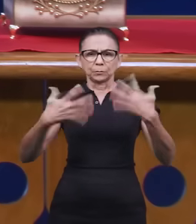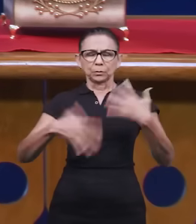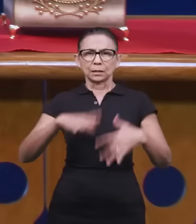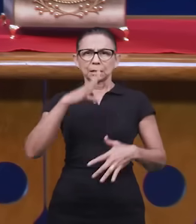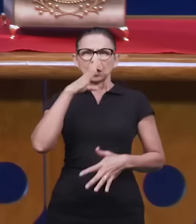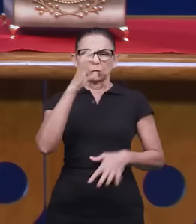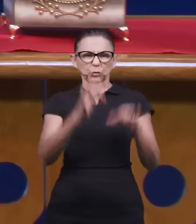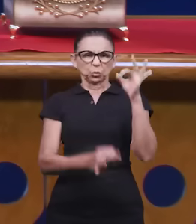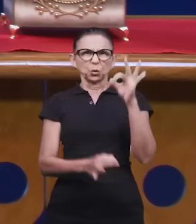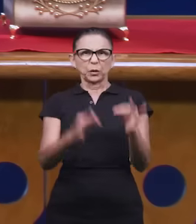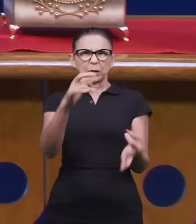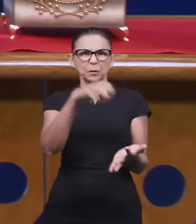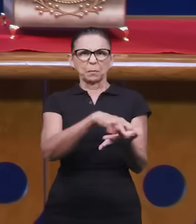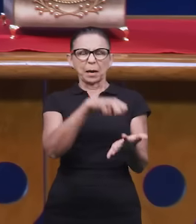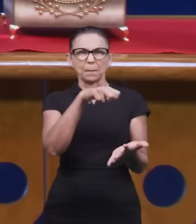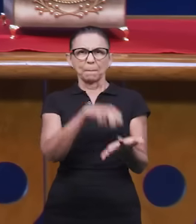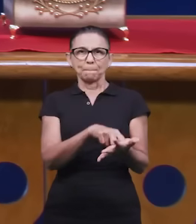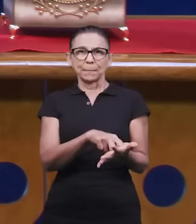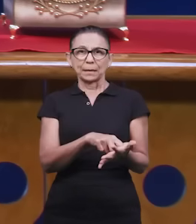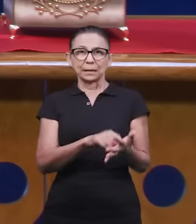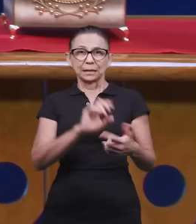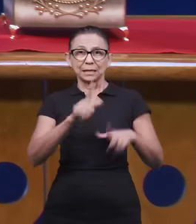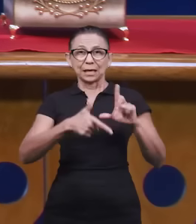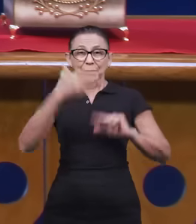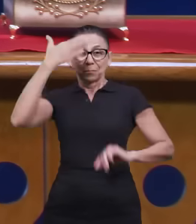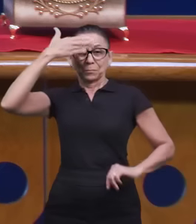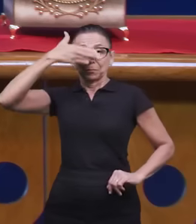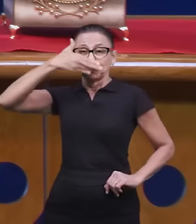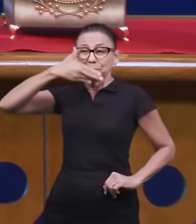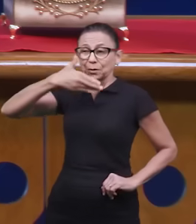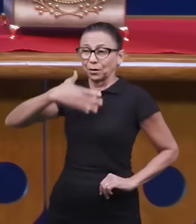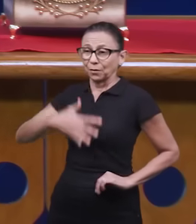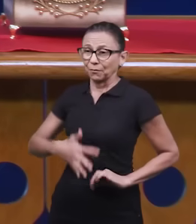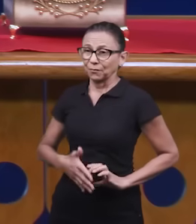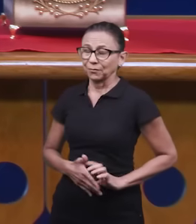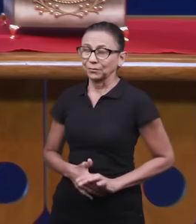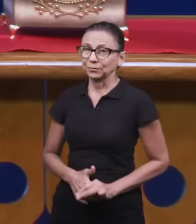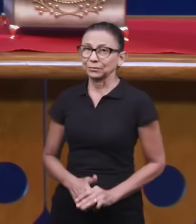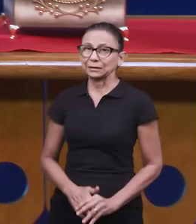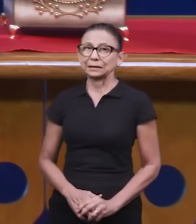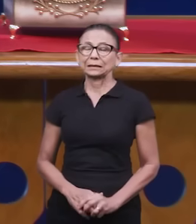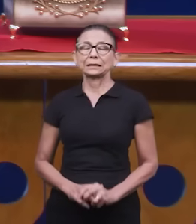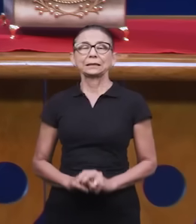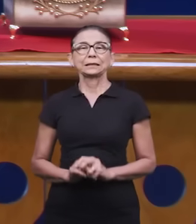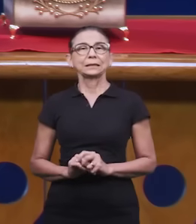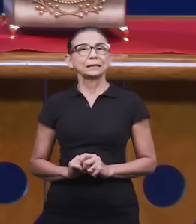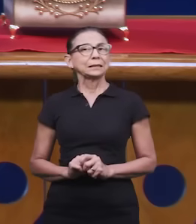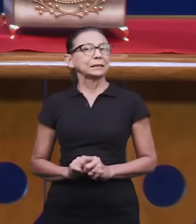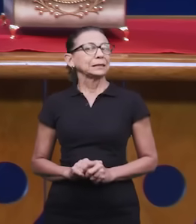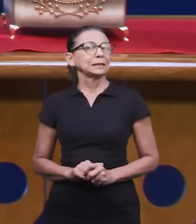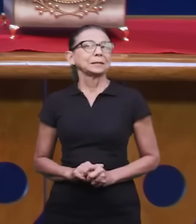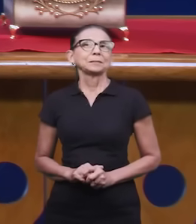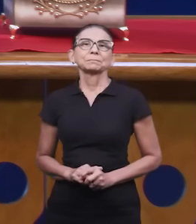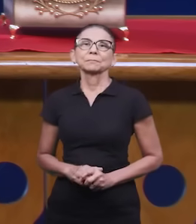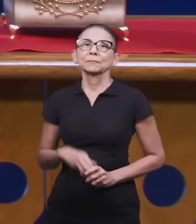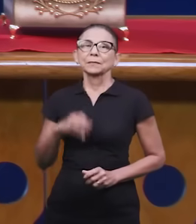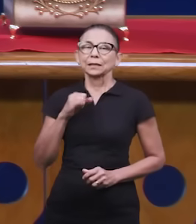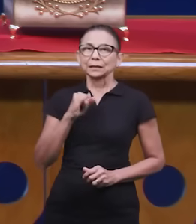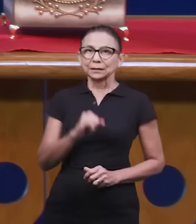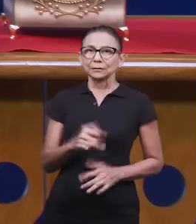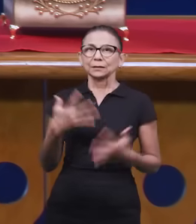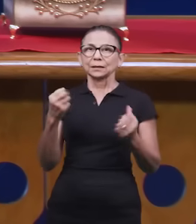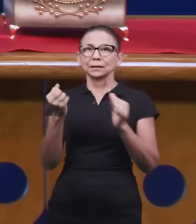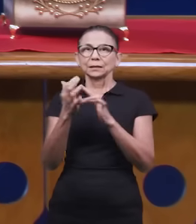juízo. Israel vai ser provado nesse juízo. E a palavra diz com relação à igreja que nenhuma condenação há